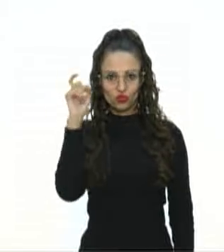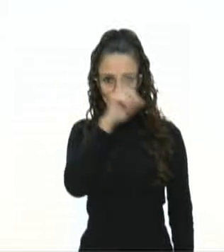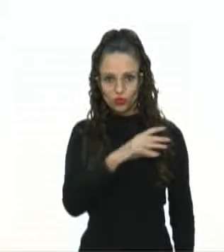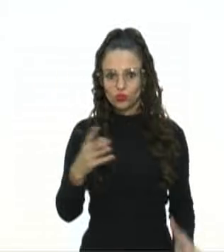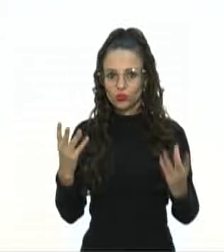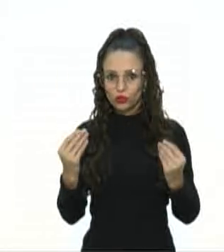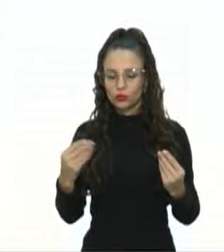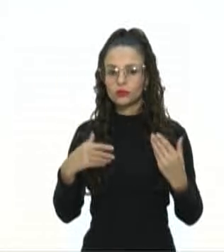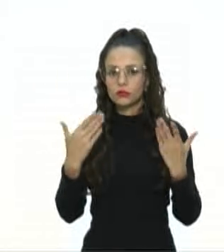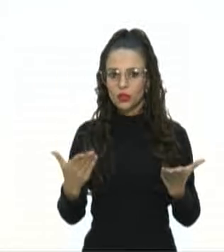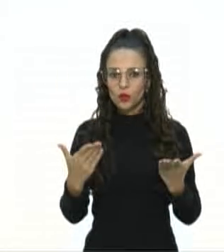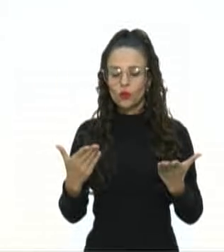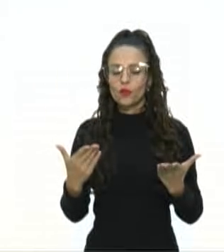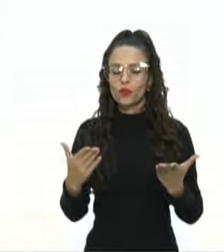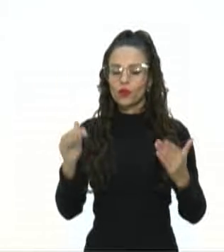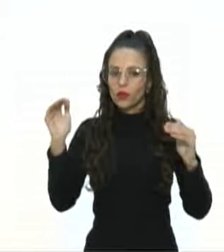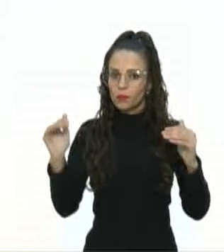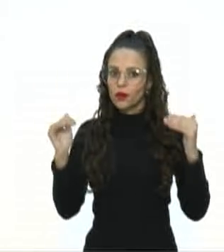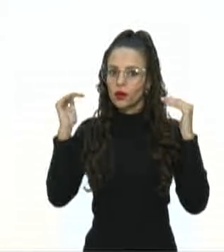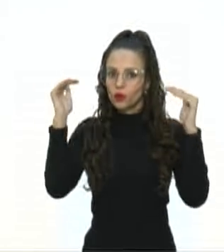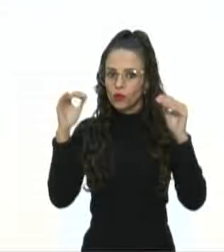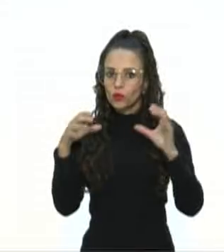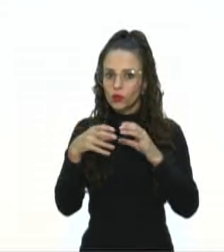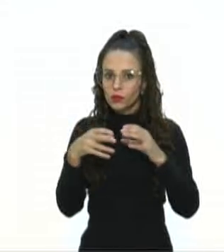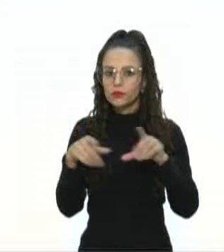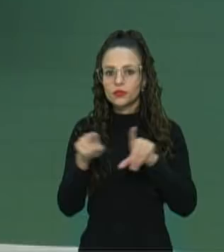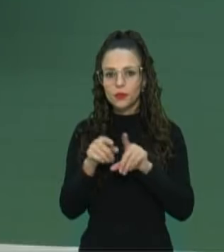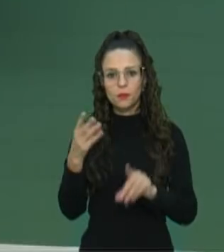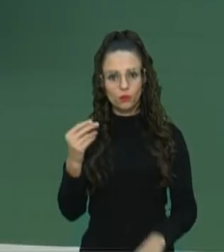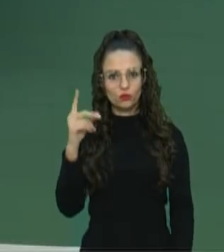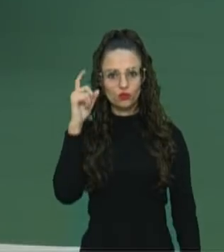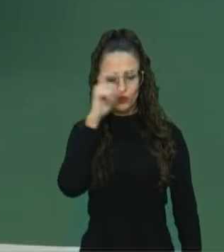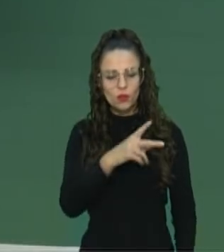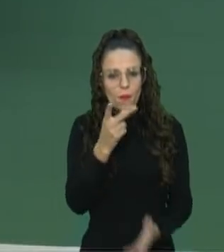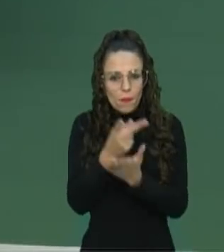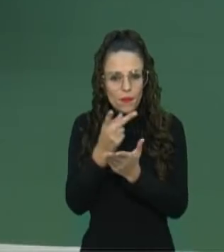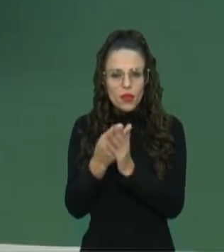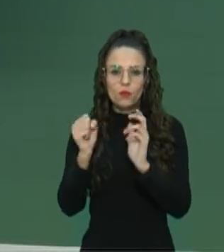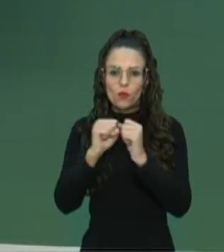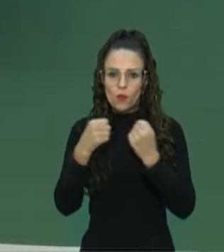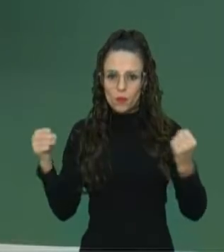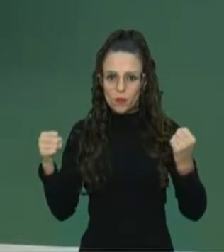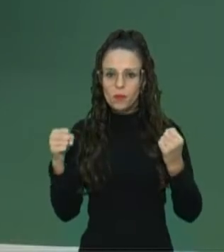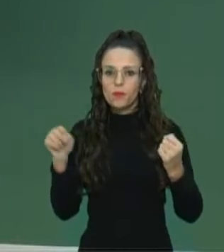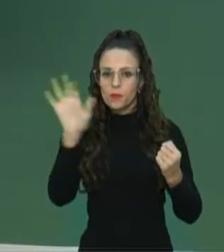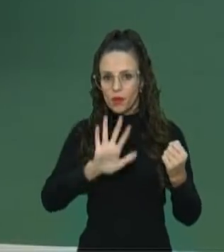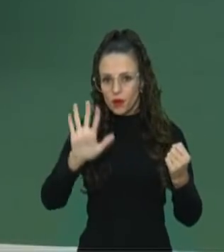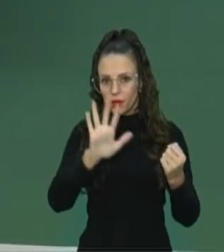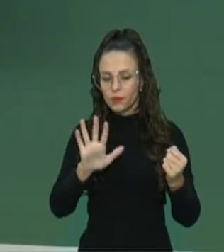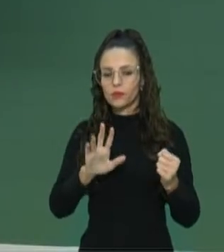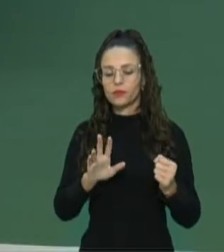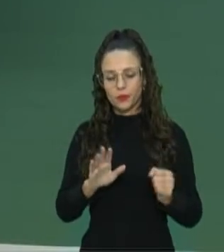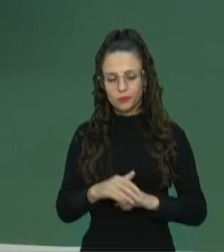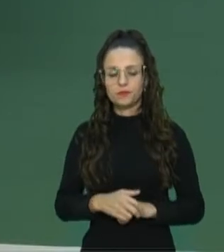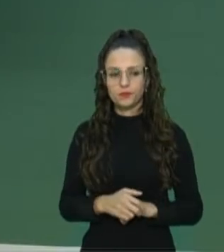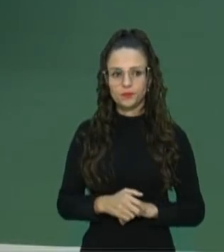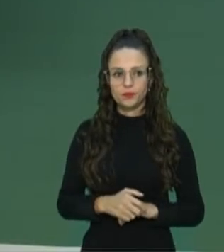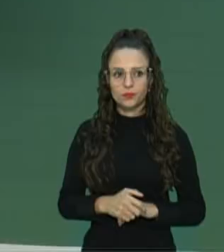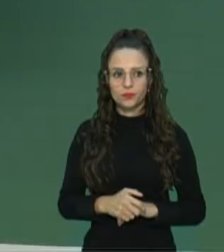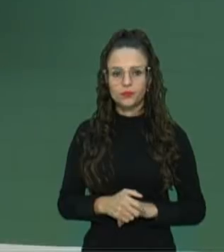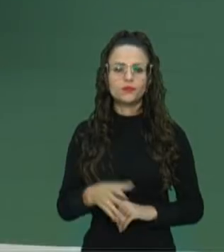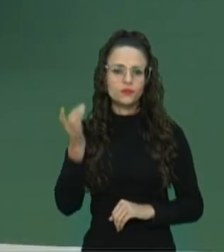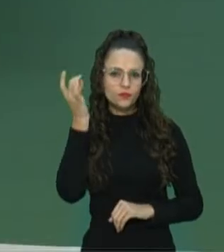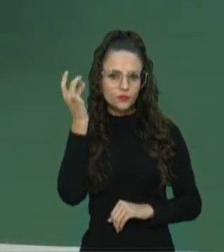para a categoria elite quanto para a categoria muito difícil. Então foi o mesmo mapa usado para as duas categorias, né? Então fica